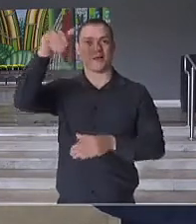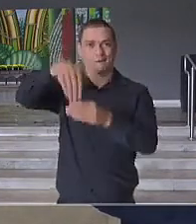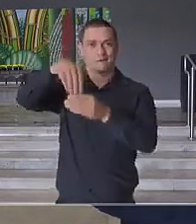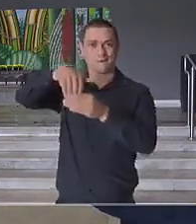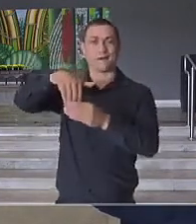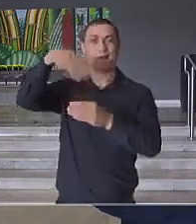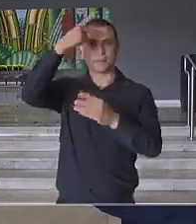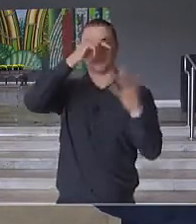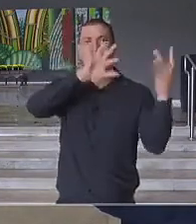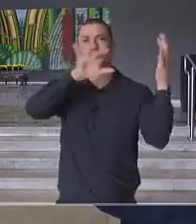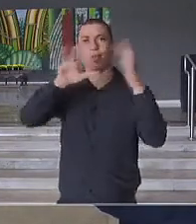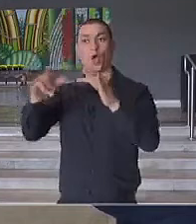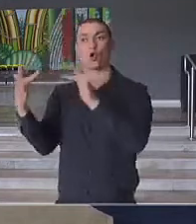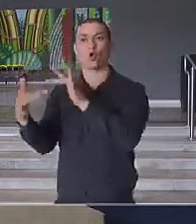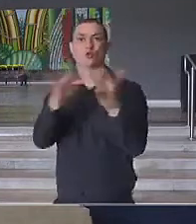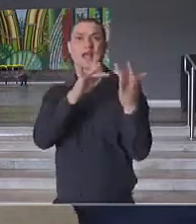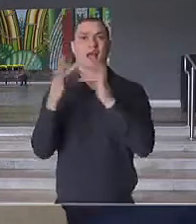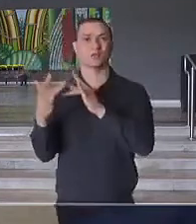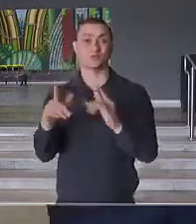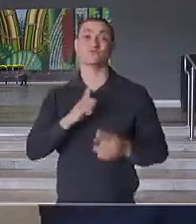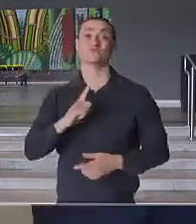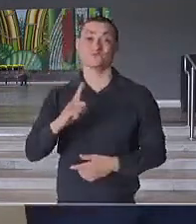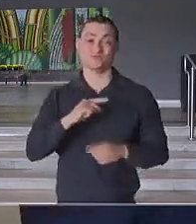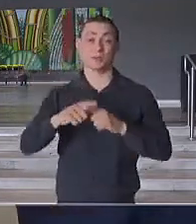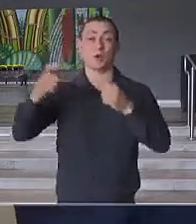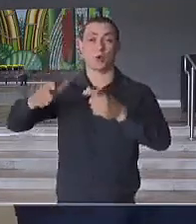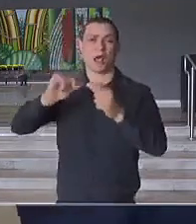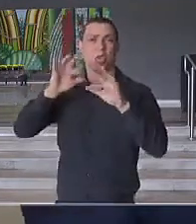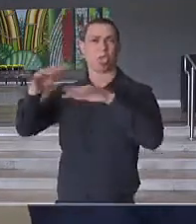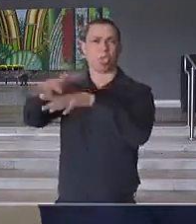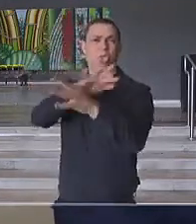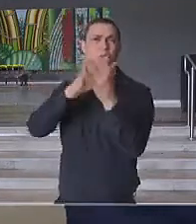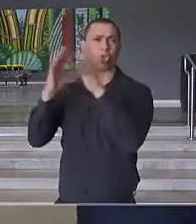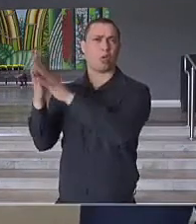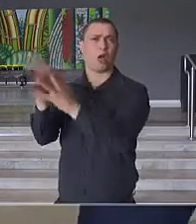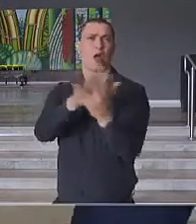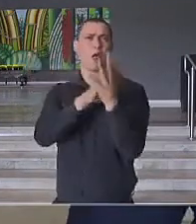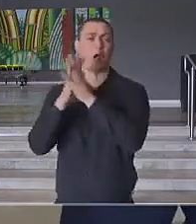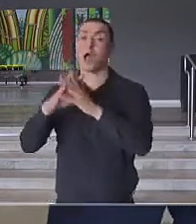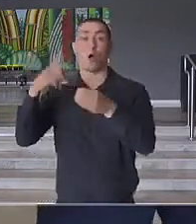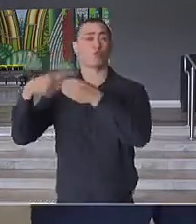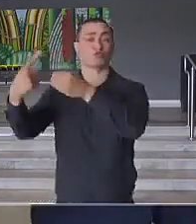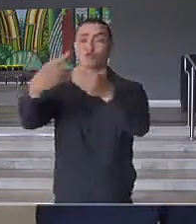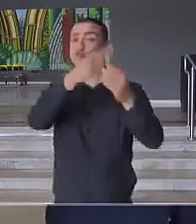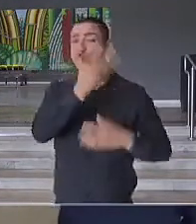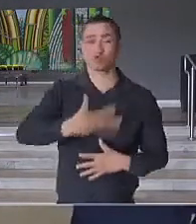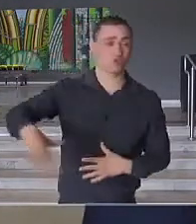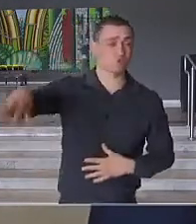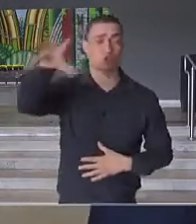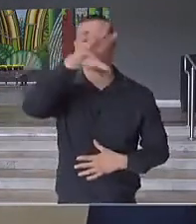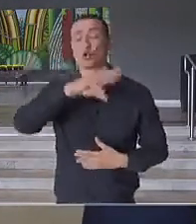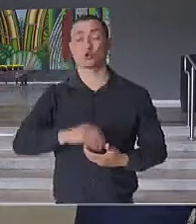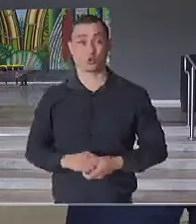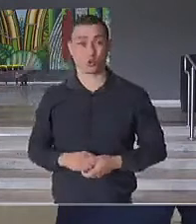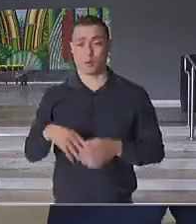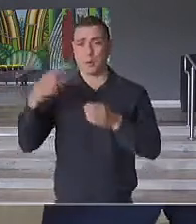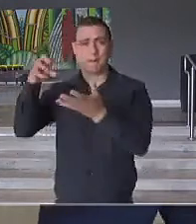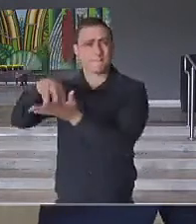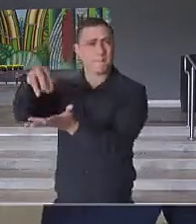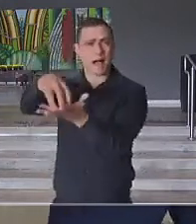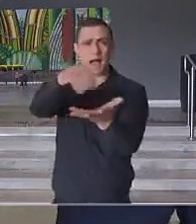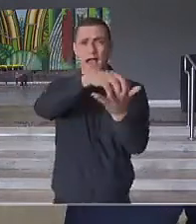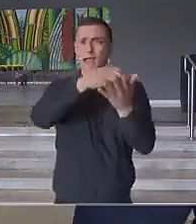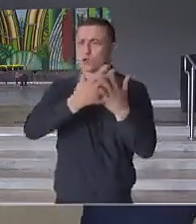contato físico muito maior, que levam a aglomeração muito maior em todos os municípios brasileiros, em todos os bairros, em todas